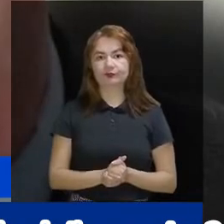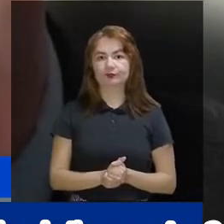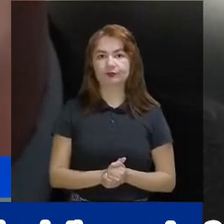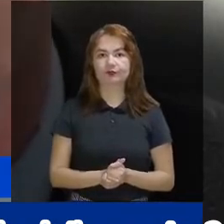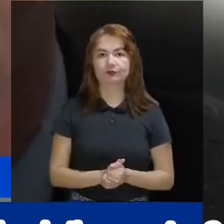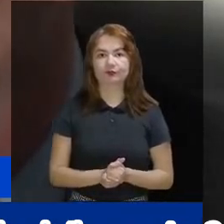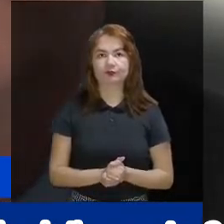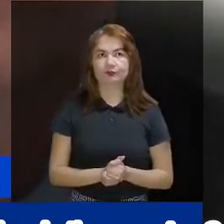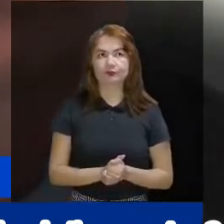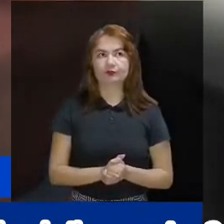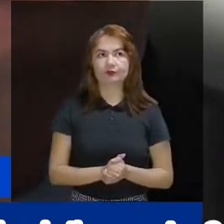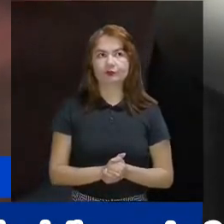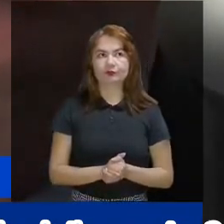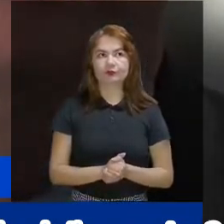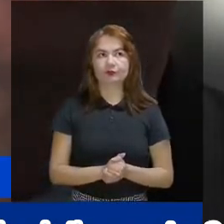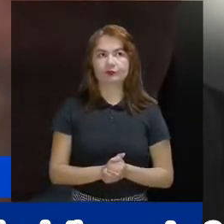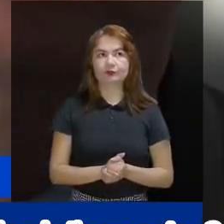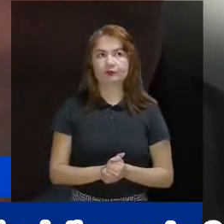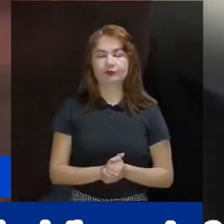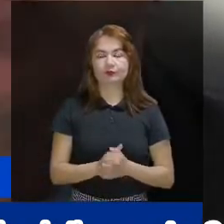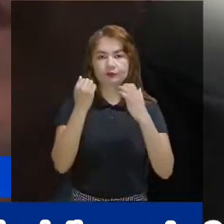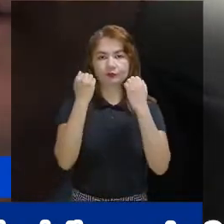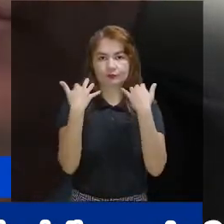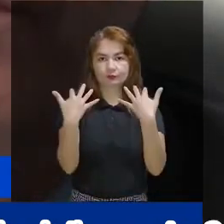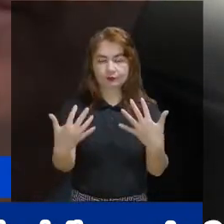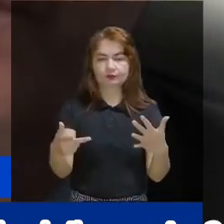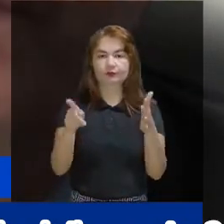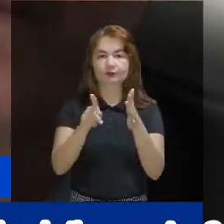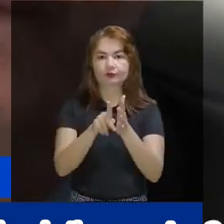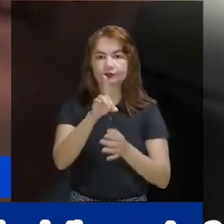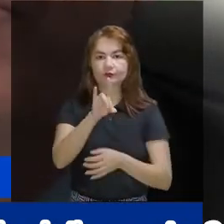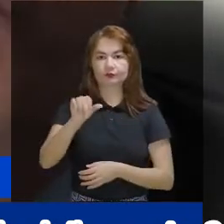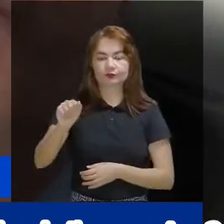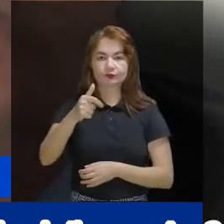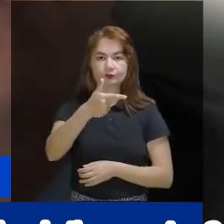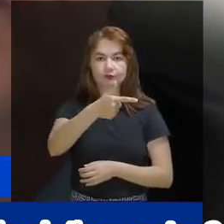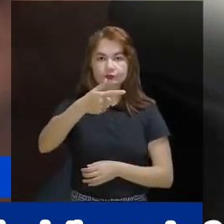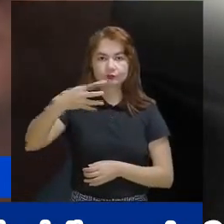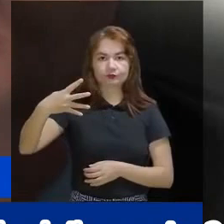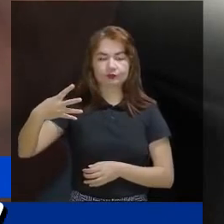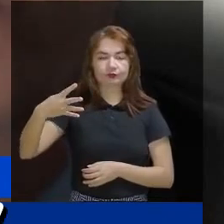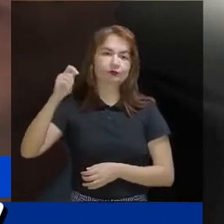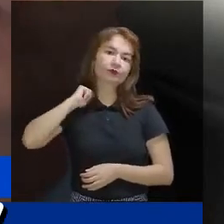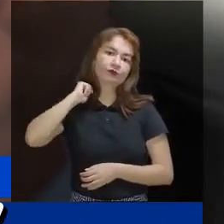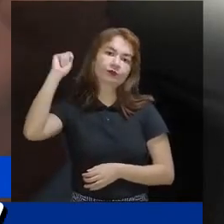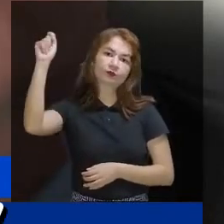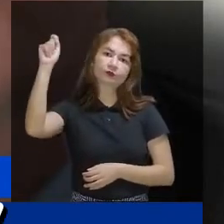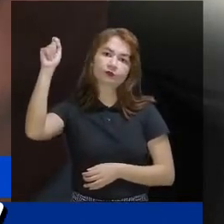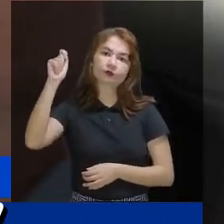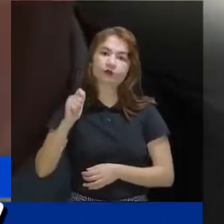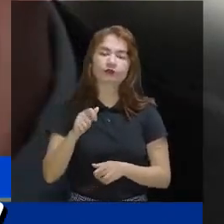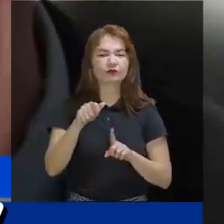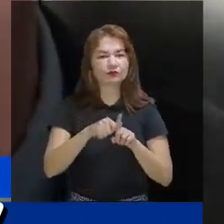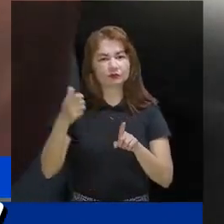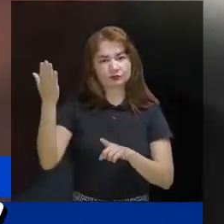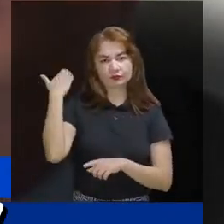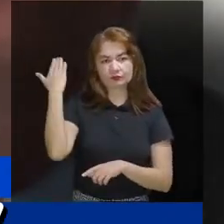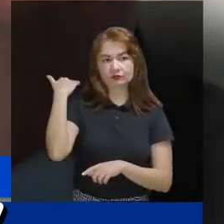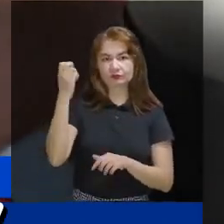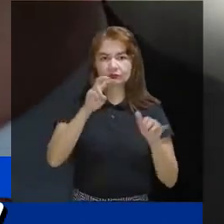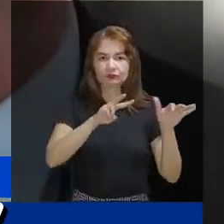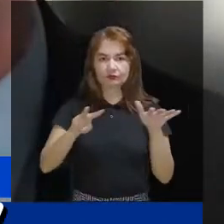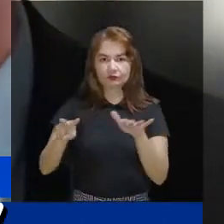faço-me ressaltar que na sessão jurisdicional ocorrida no dia 24 de abril, ou seja, 24 agora do mês passado, na